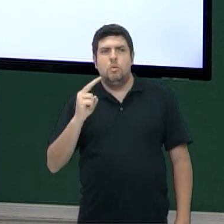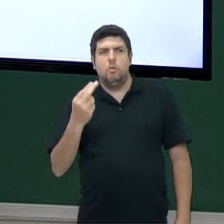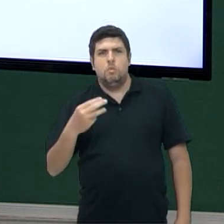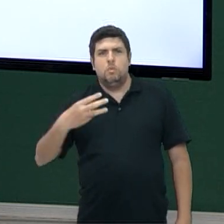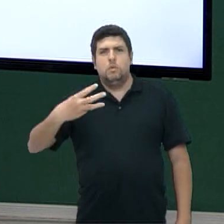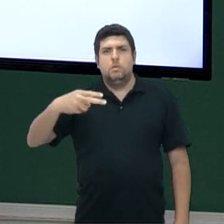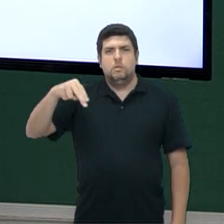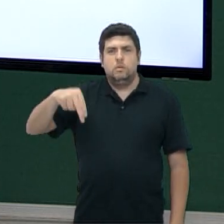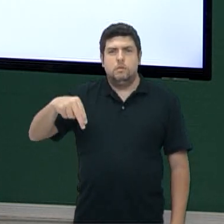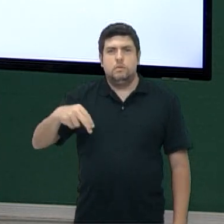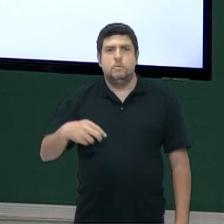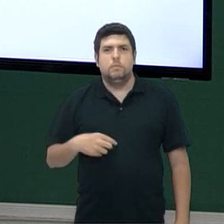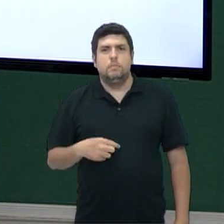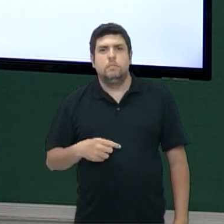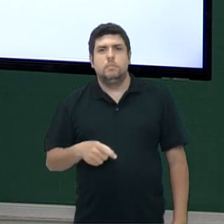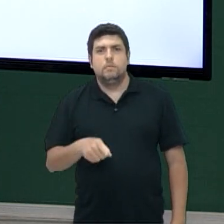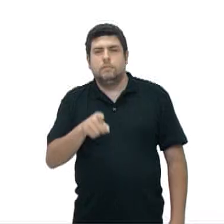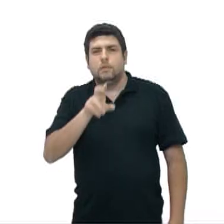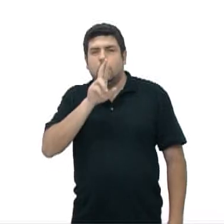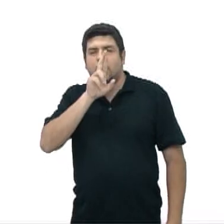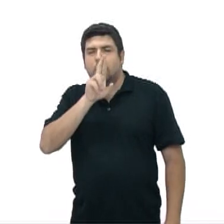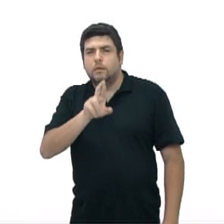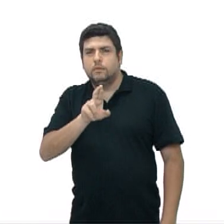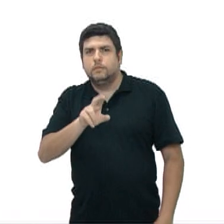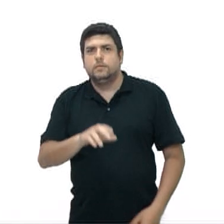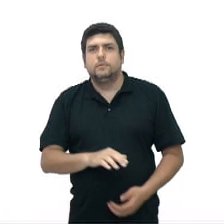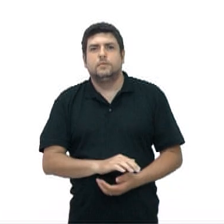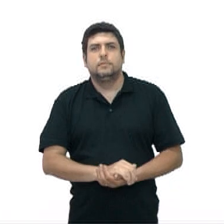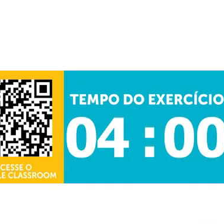com vocês e até mais.